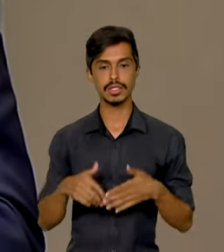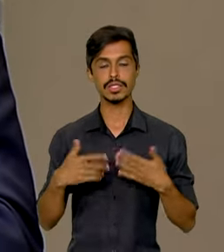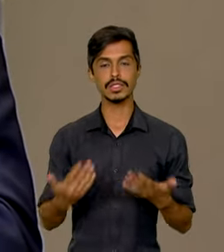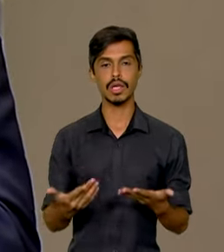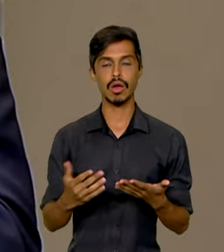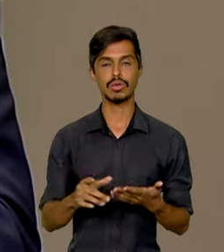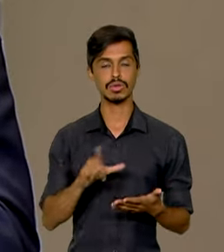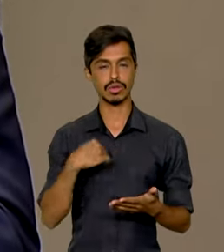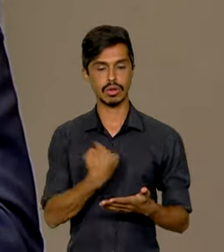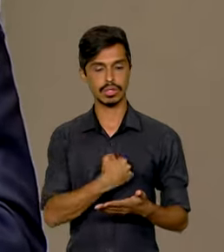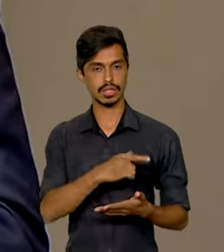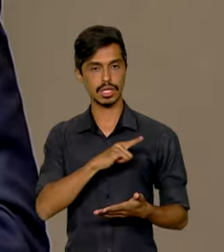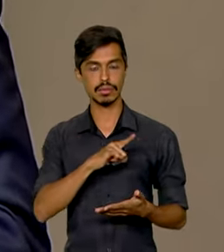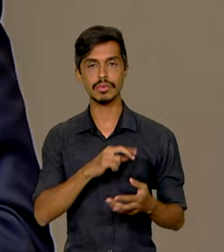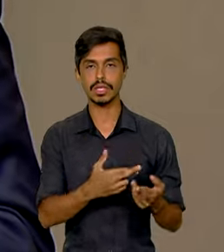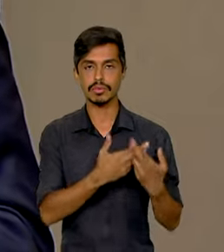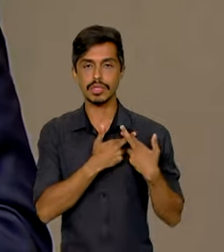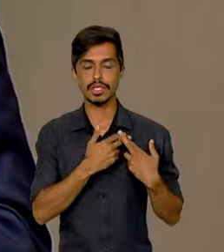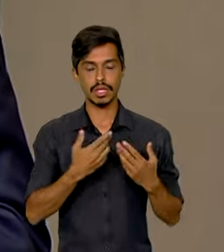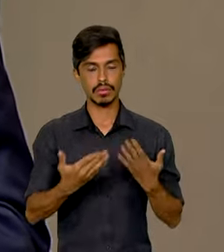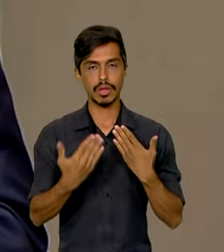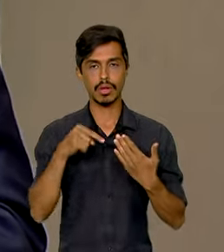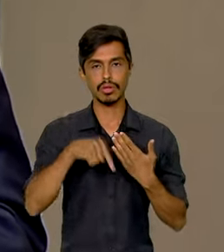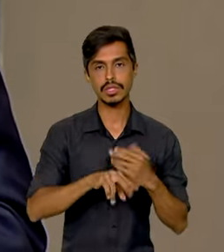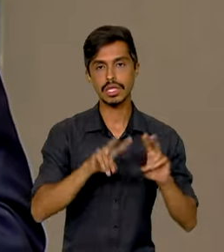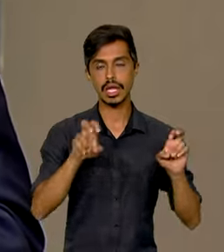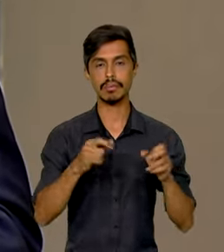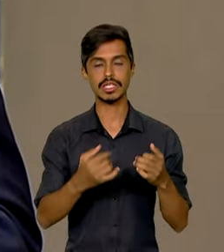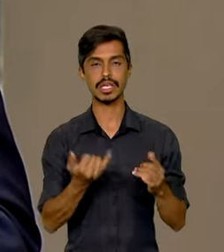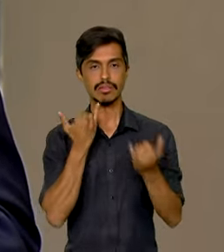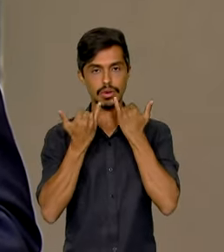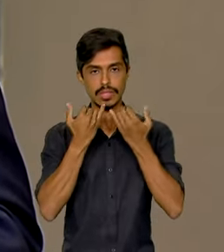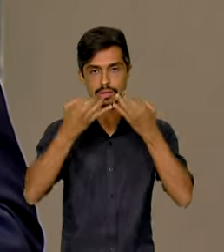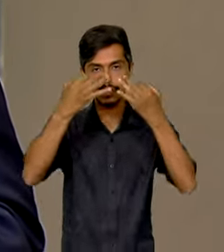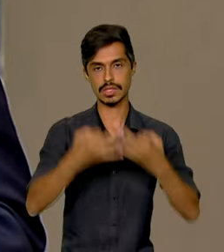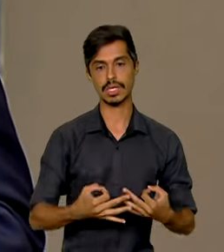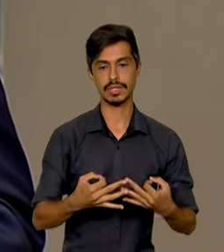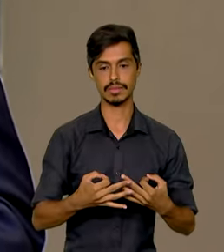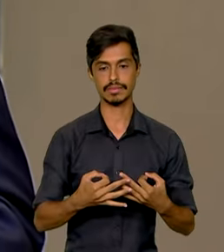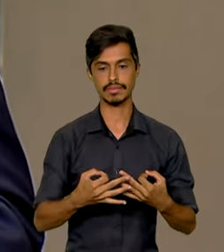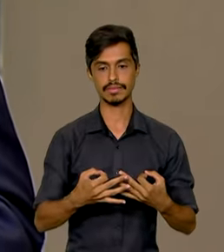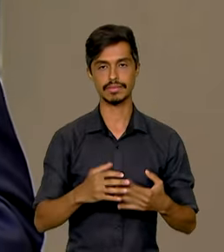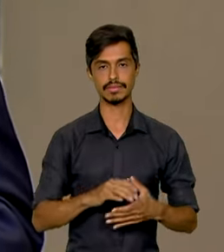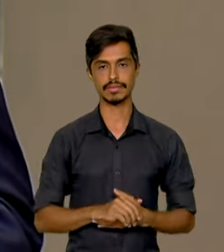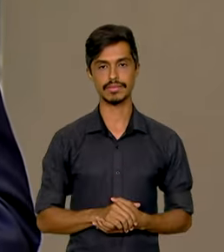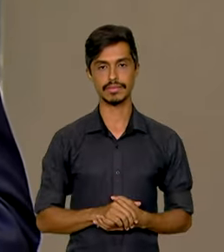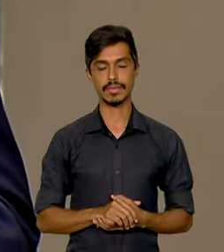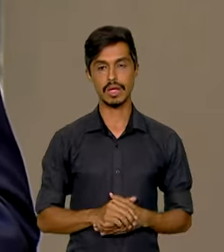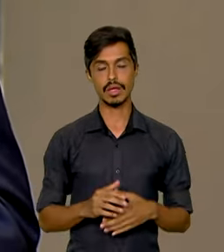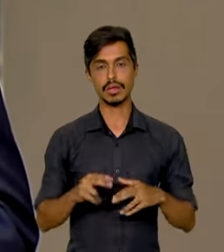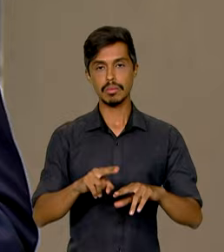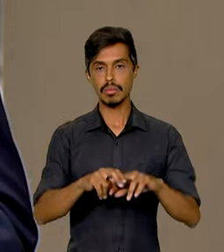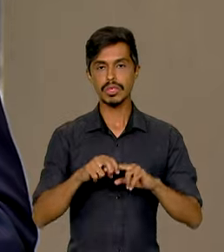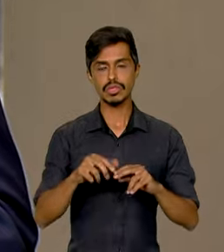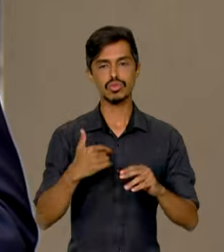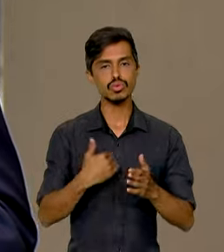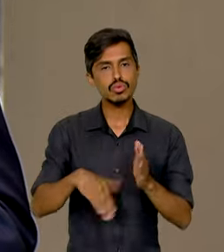a responsabilidade de tratar do tema da integridade da informação. E por tudo que eu